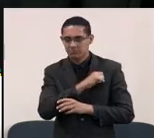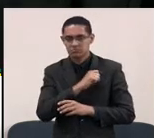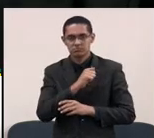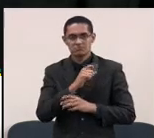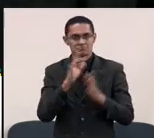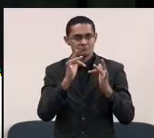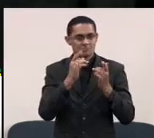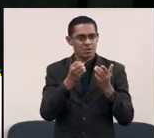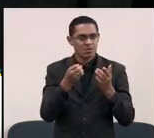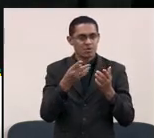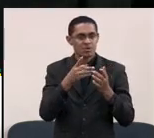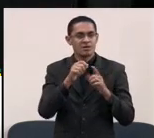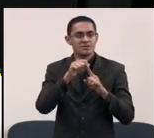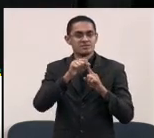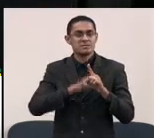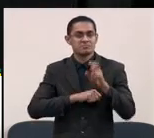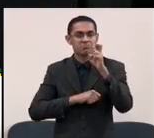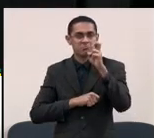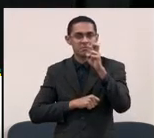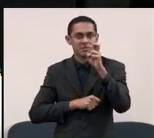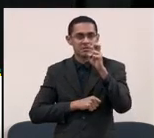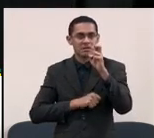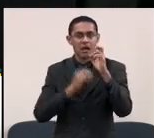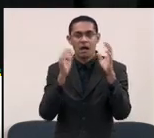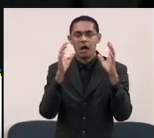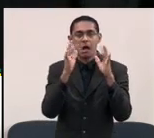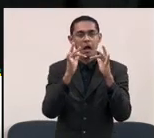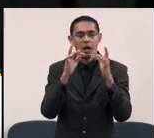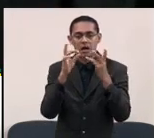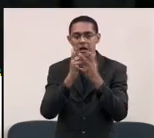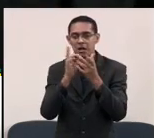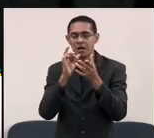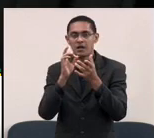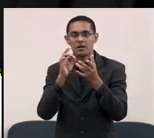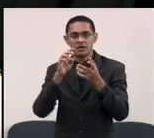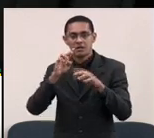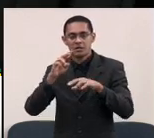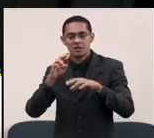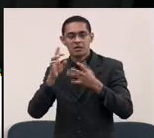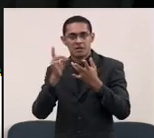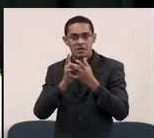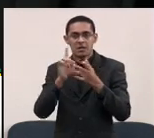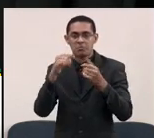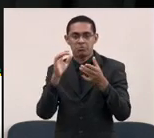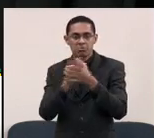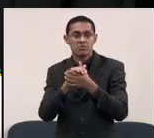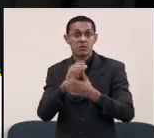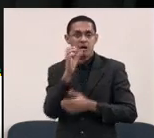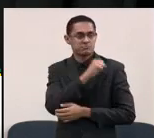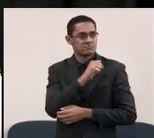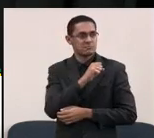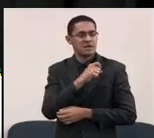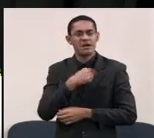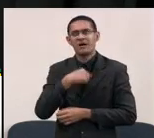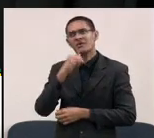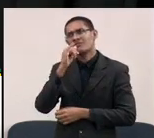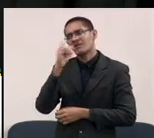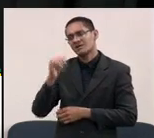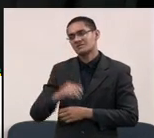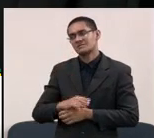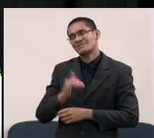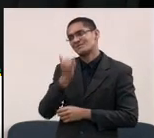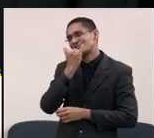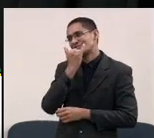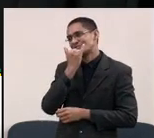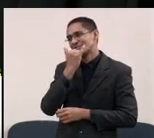casamos, 5 meses namorei, noivei e casei. E quando ele começamos a namorar, eu falei para ele: Valdez, eu não posso ter filhos. Eu não